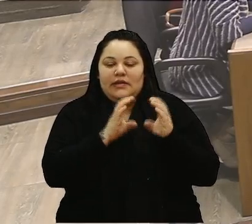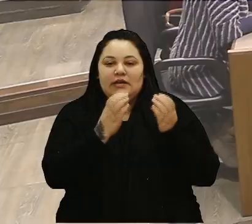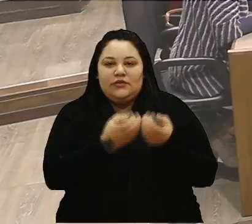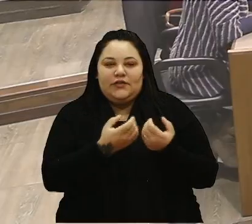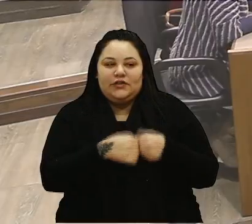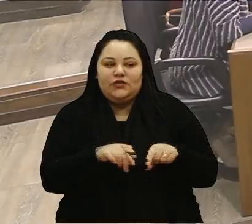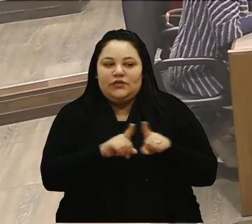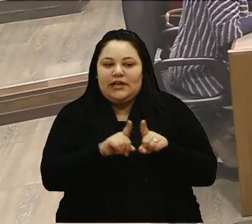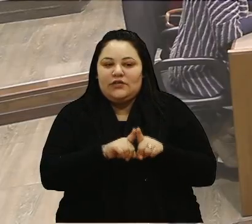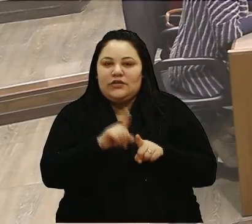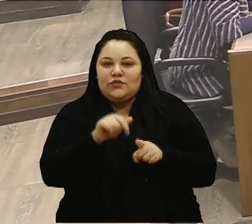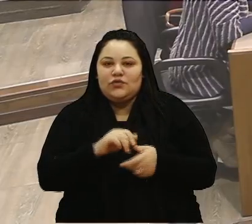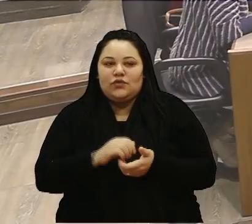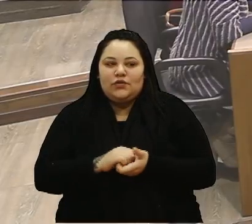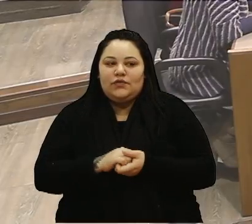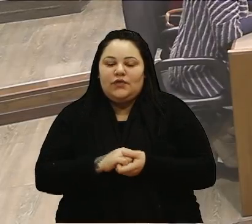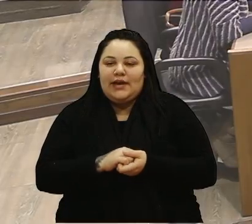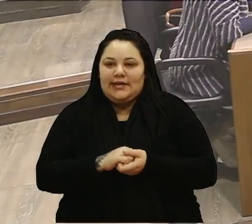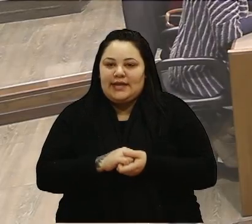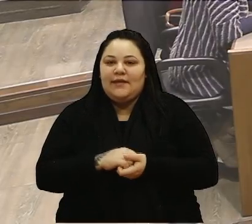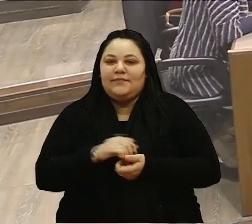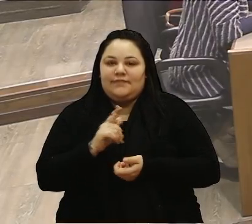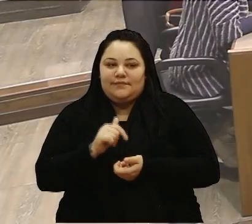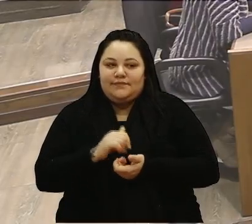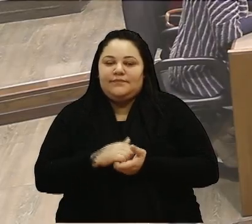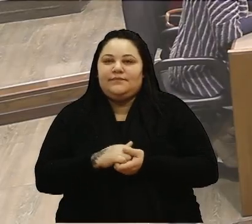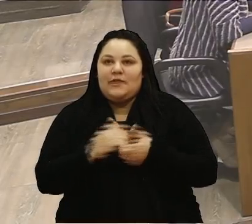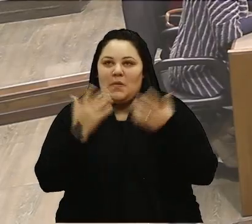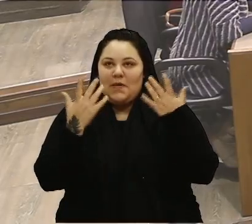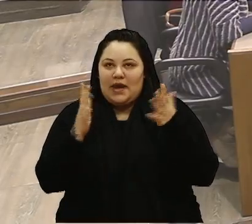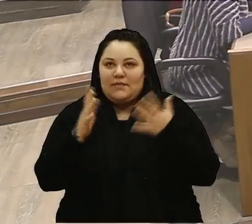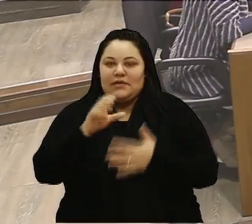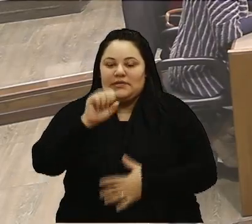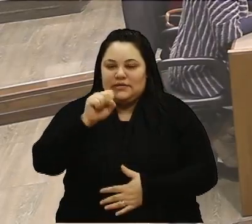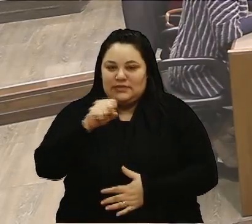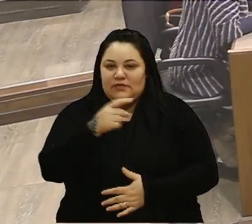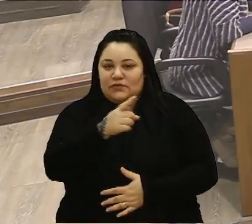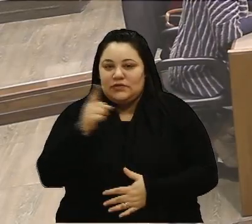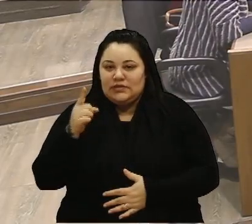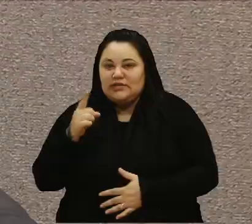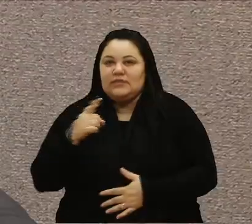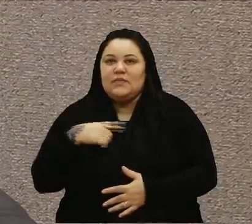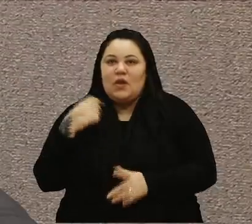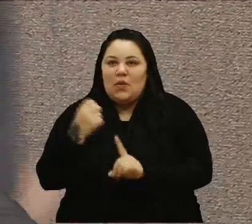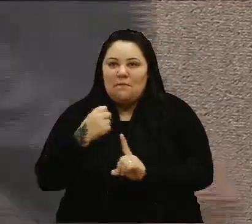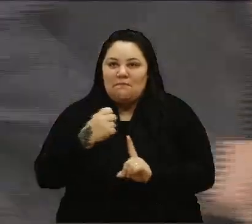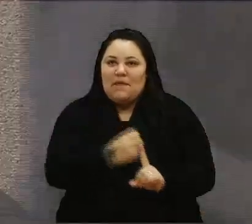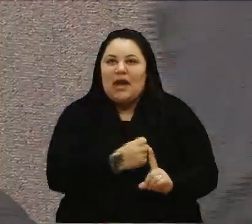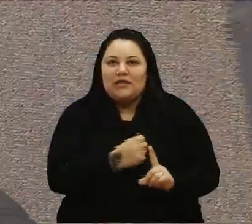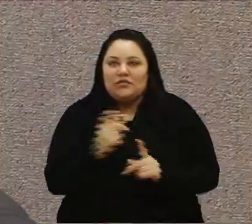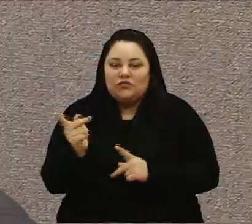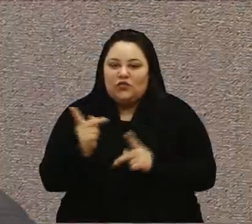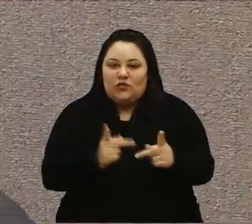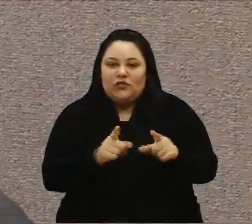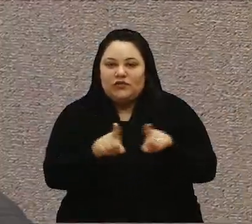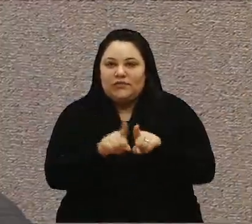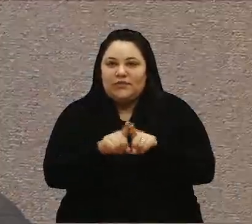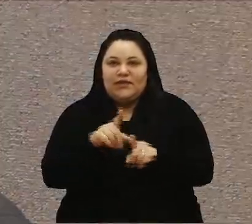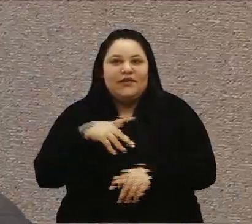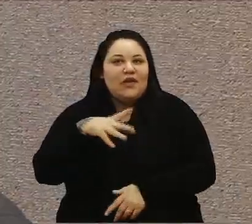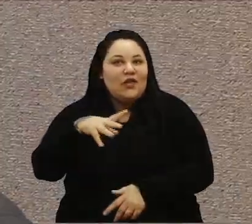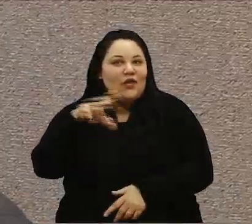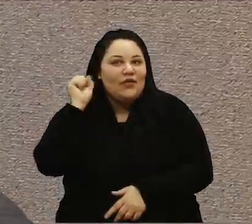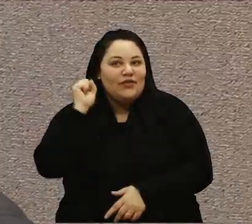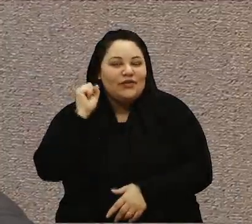esse pertencimento. Elisana, parabéns para vocês pela mobilização. Fica esse convite. Eu estou ouvindo quase o